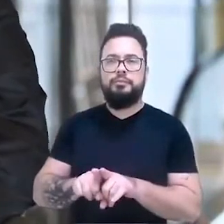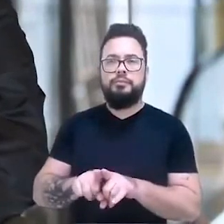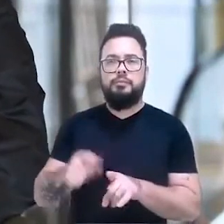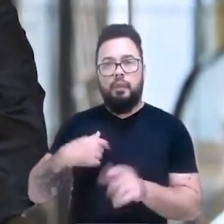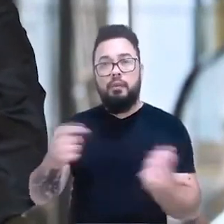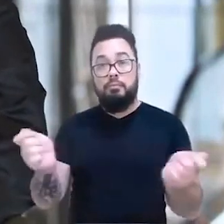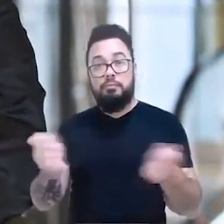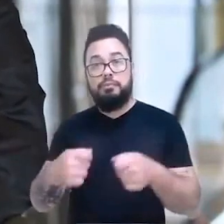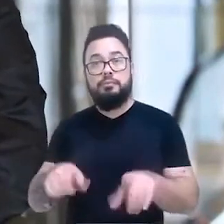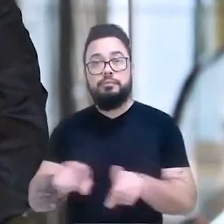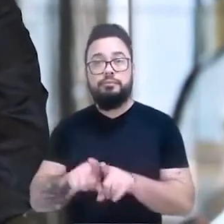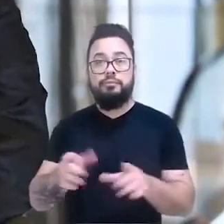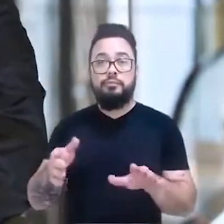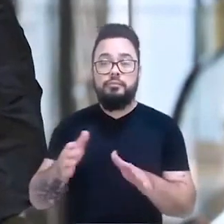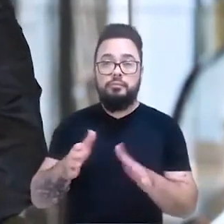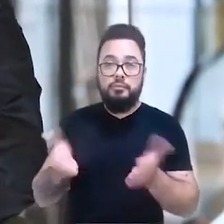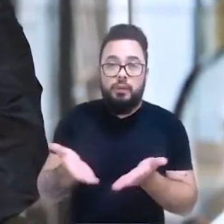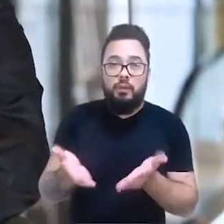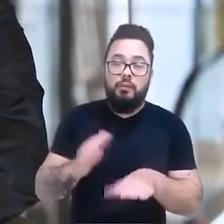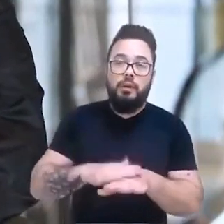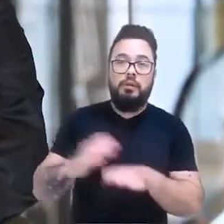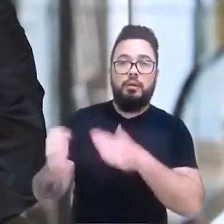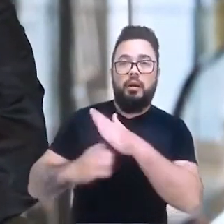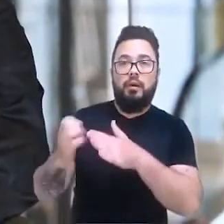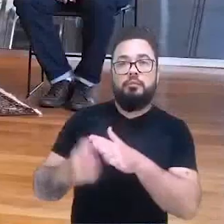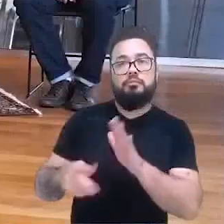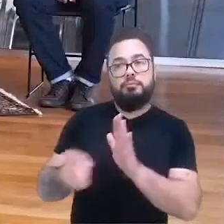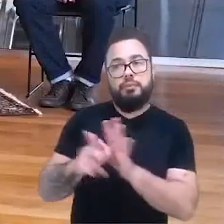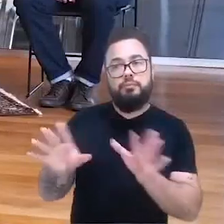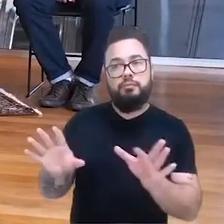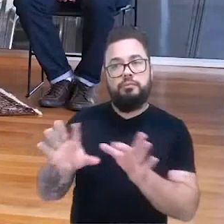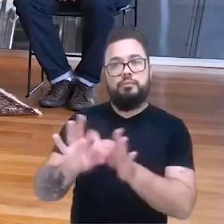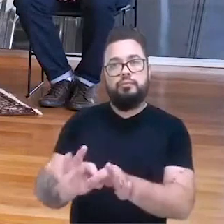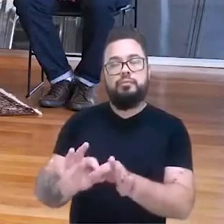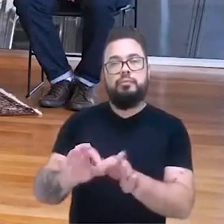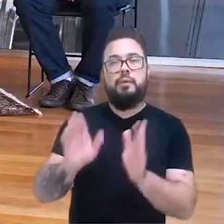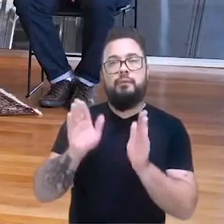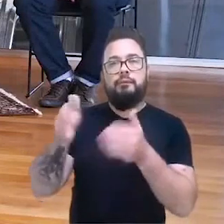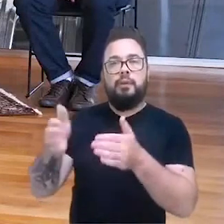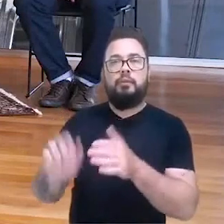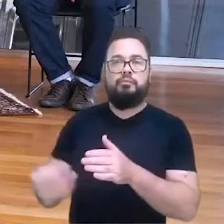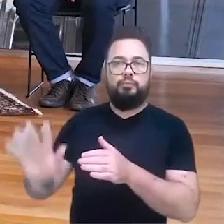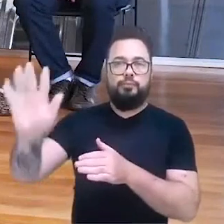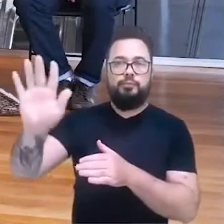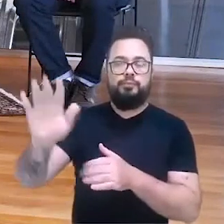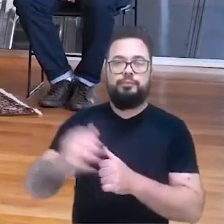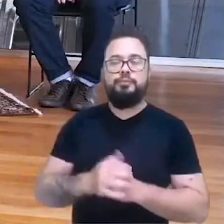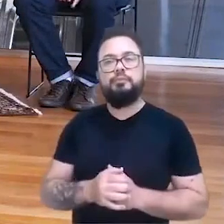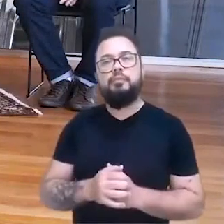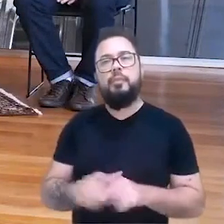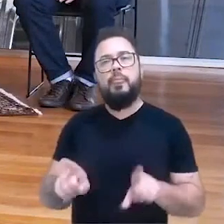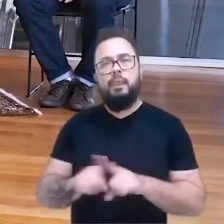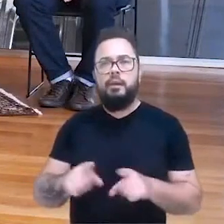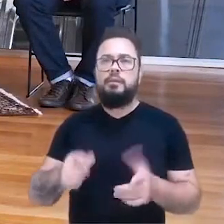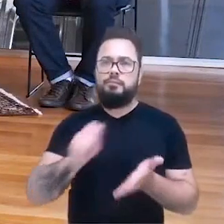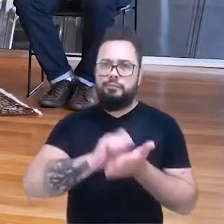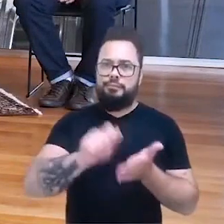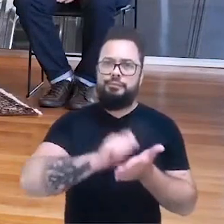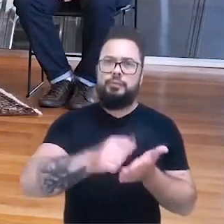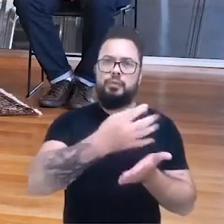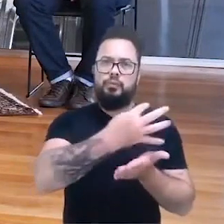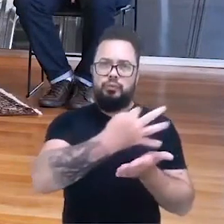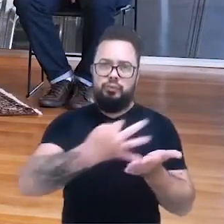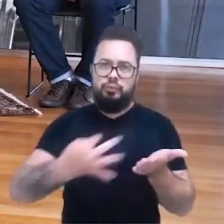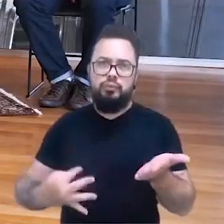de patinete, aí eu pude finalmente montar uma empresa com eles dedicada a algo local, assim. Fora isso, estou escrevendo